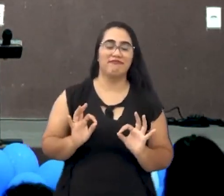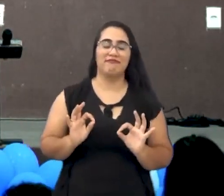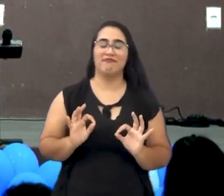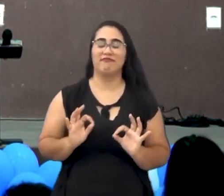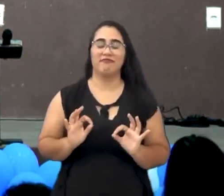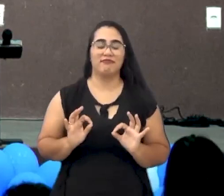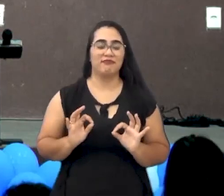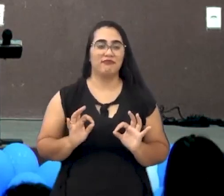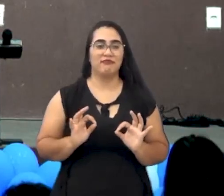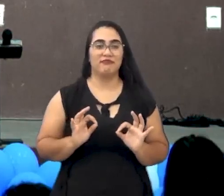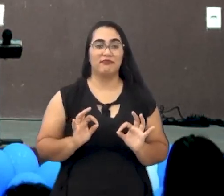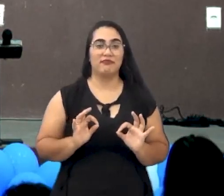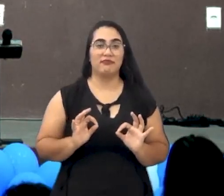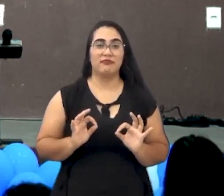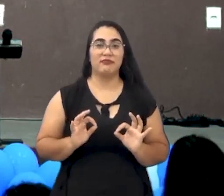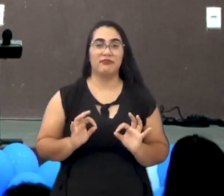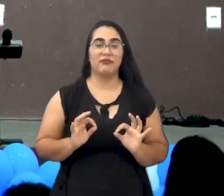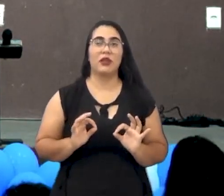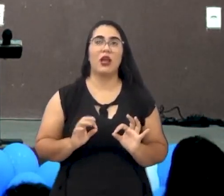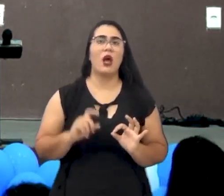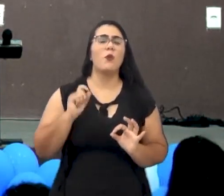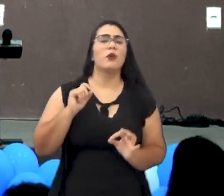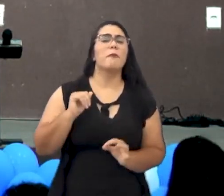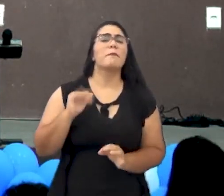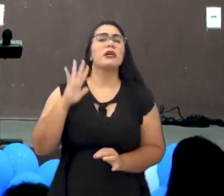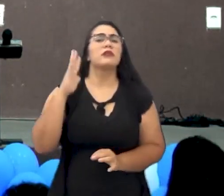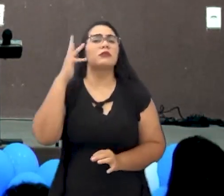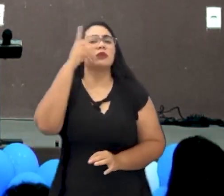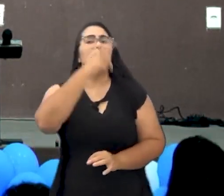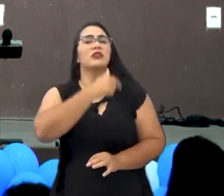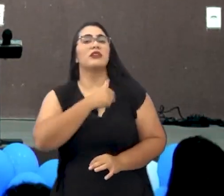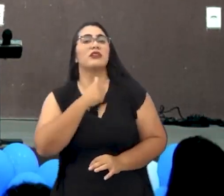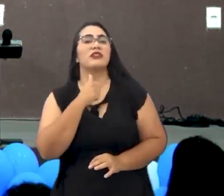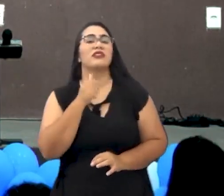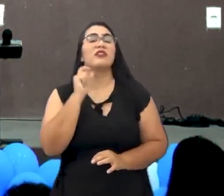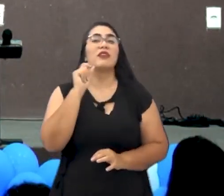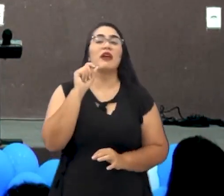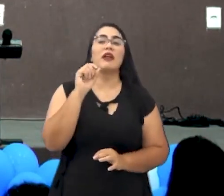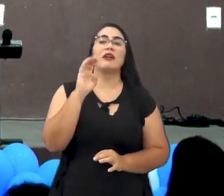E aí, meus irmãos, o que há mais de belo nas bem-aventuranças é que